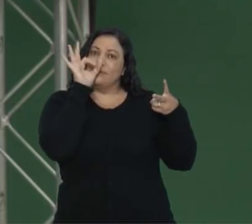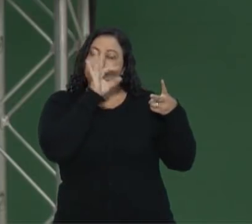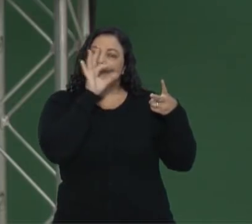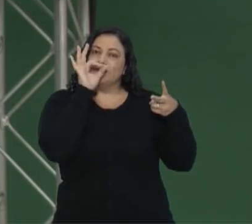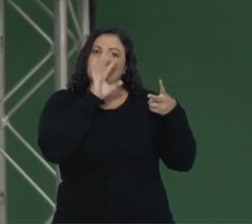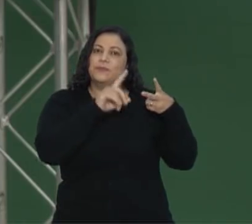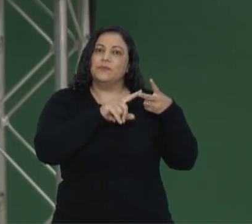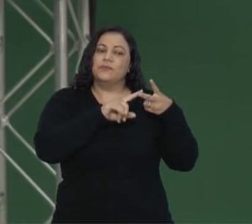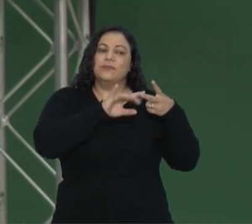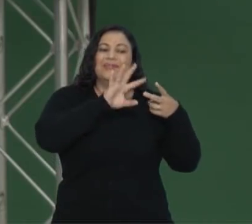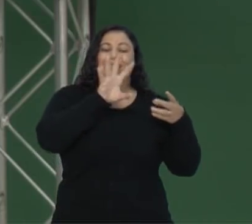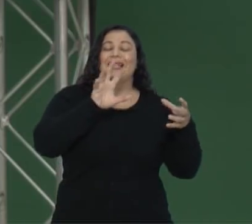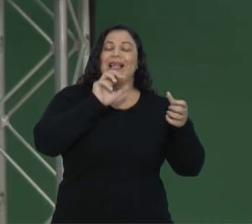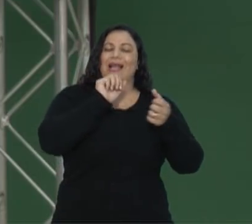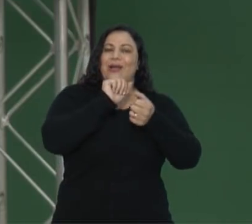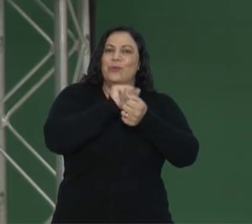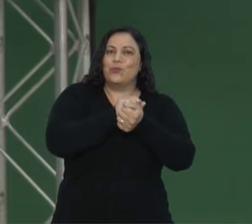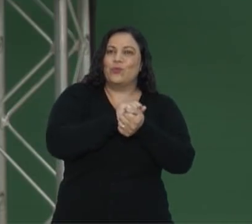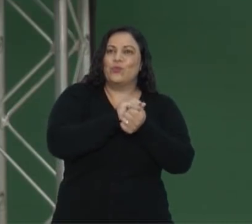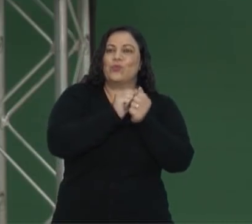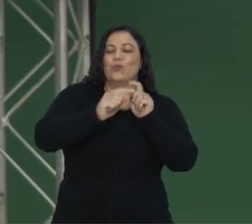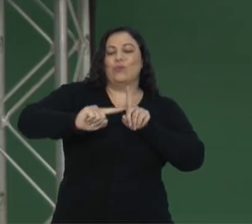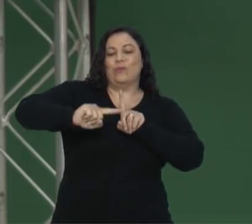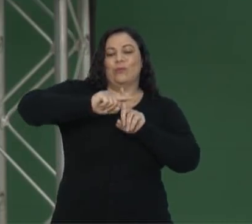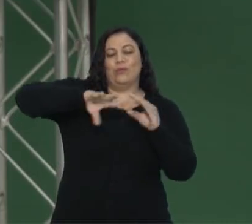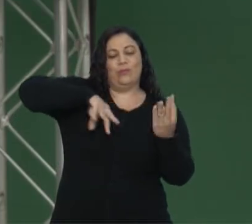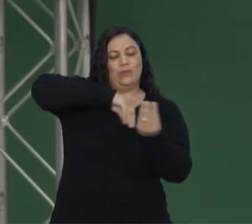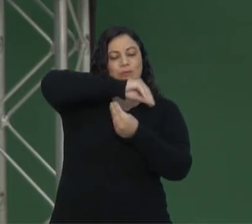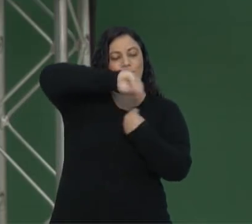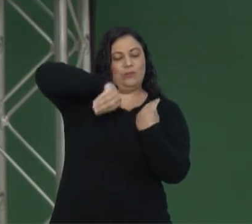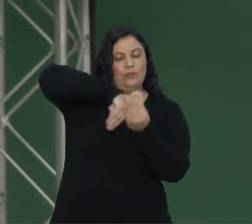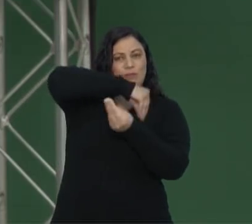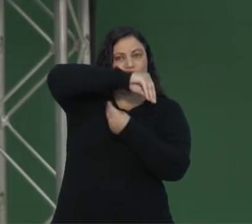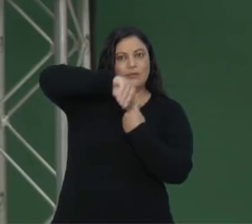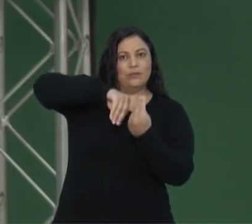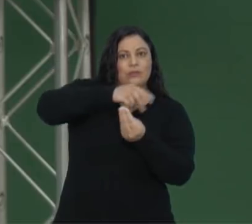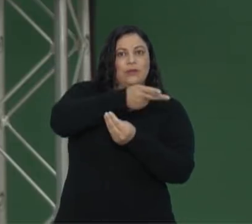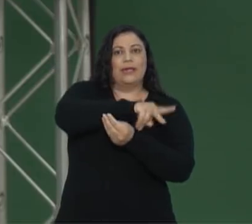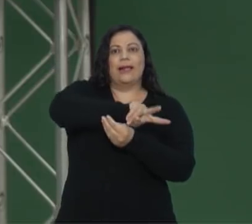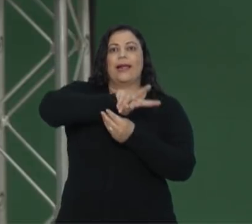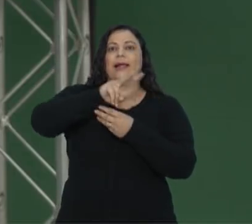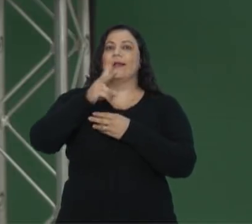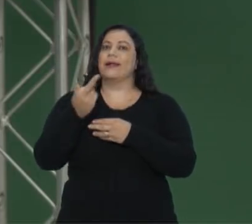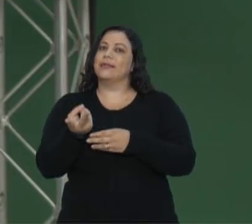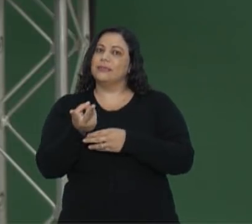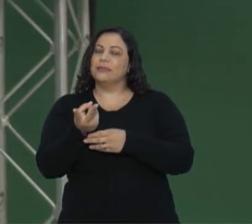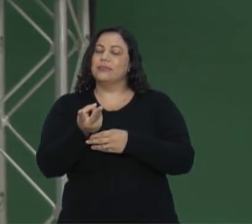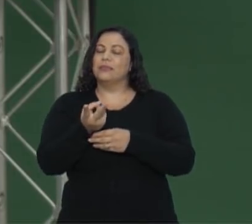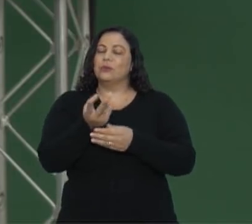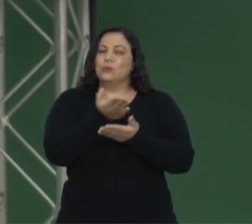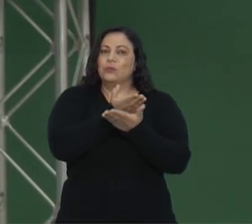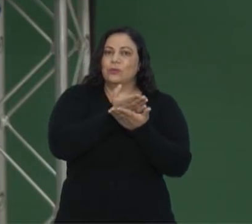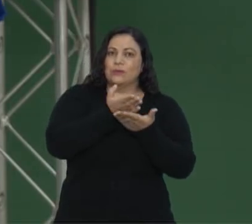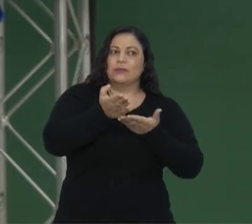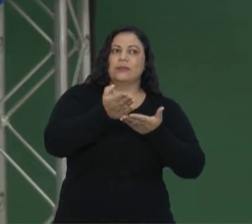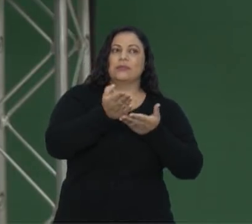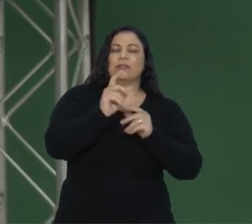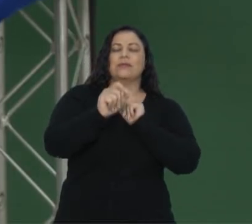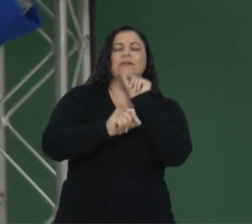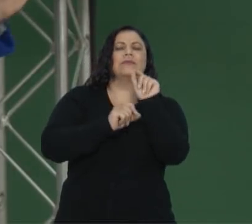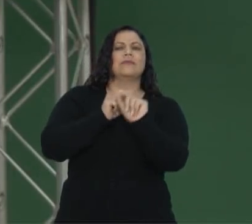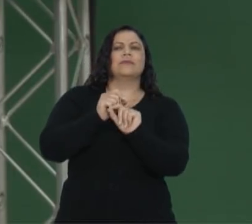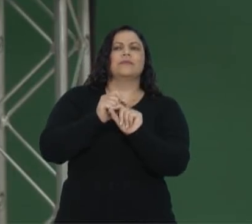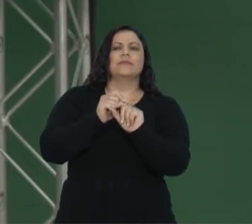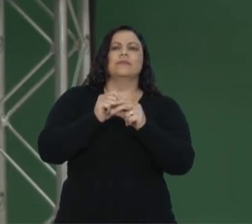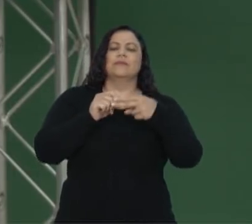Ao juntar, ao somar, ao misturar essas duas substâncias iniciais, eu vou